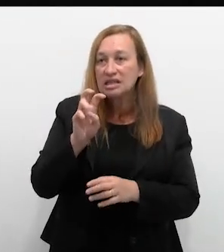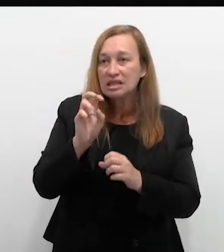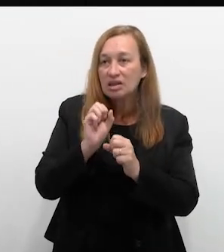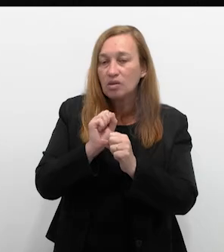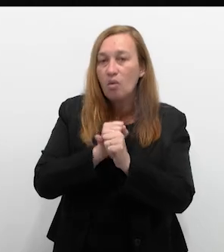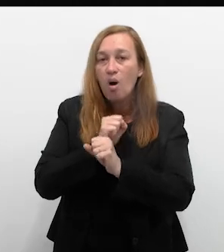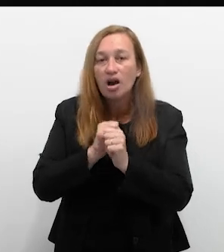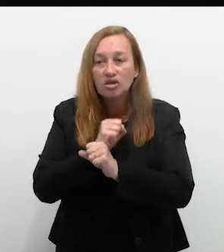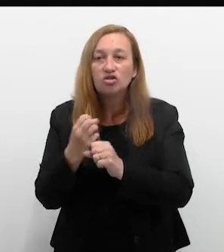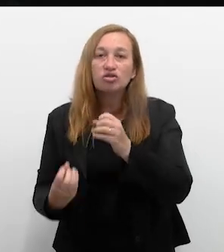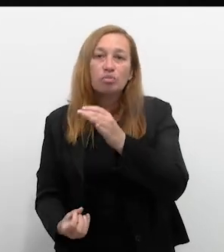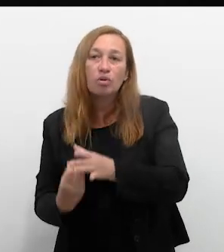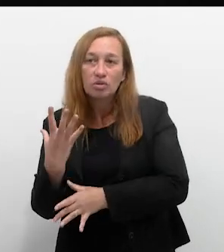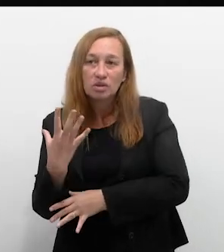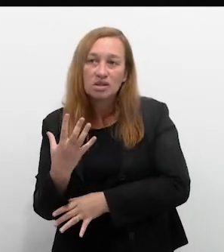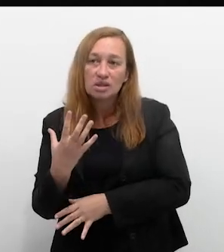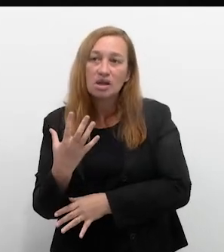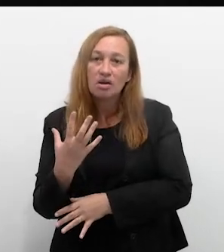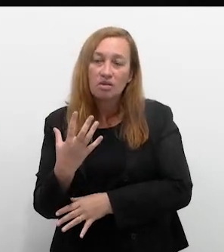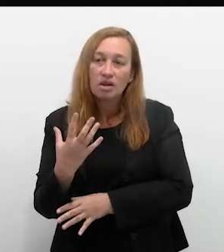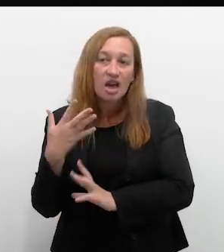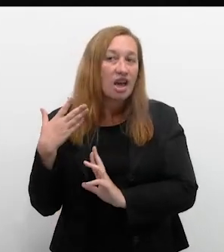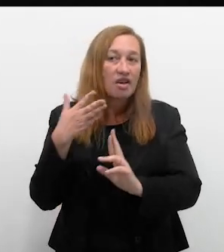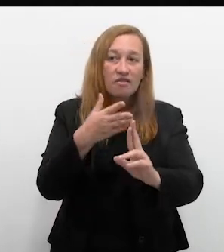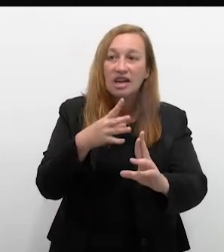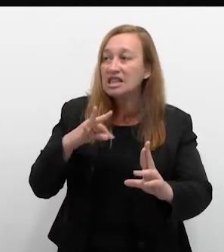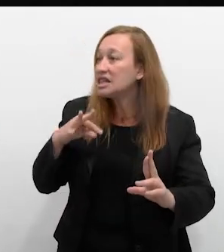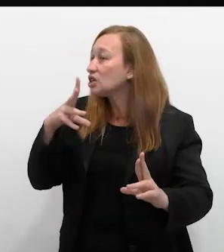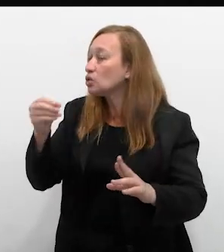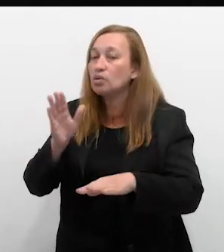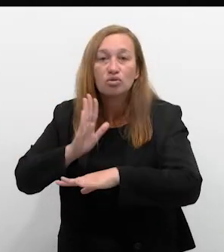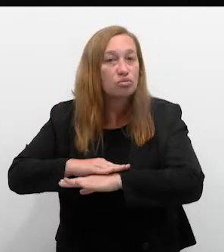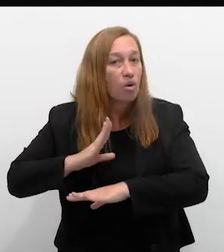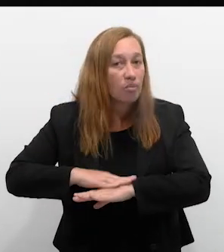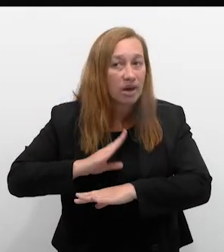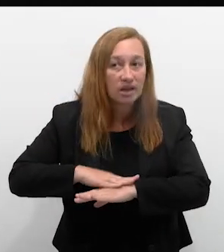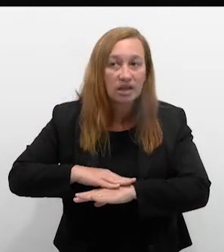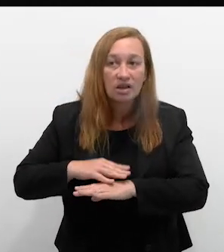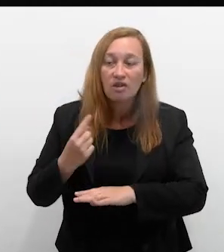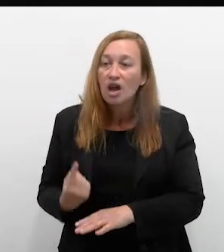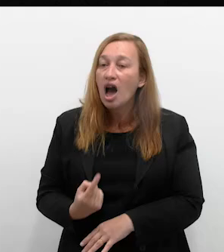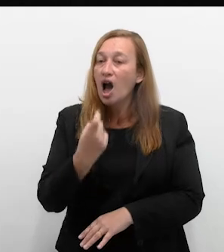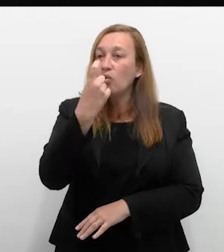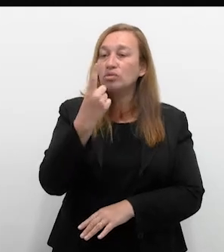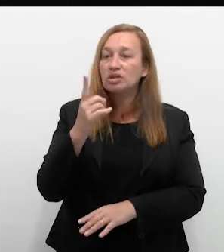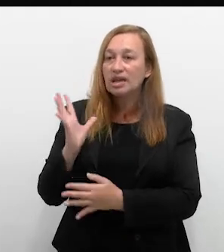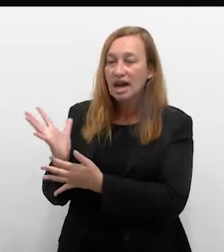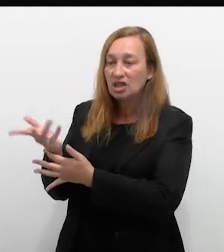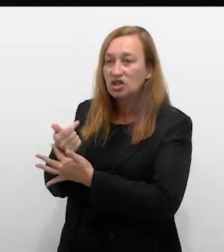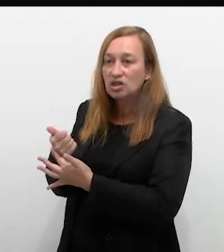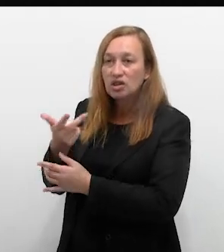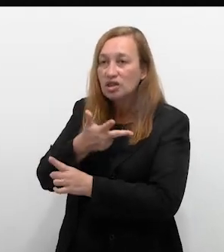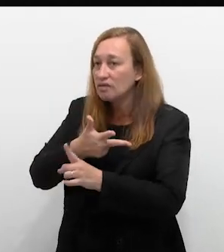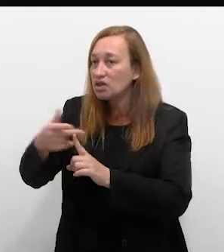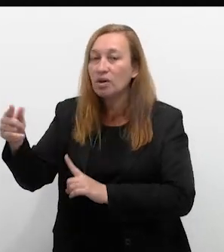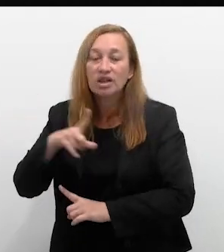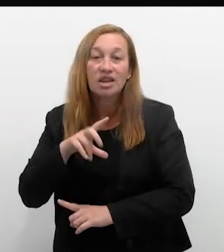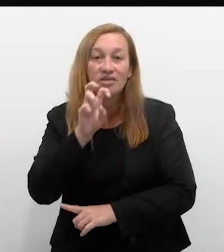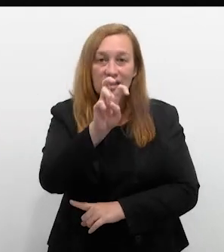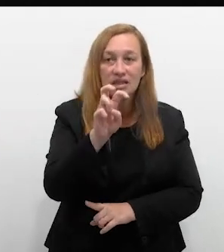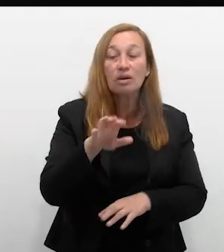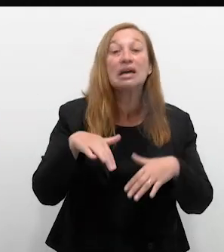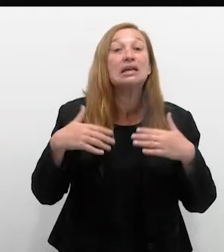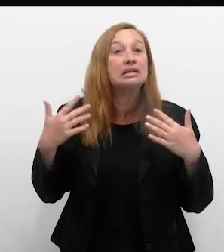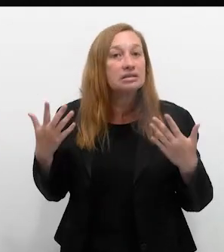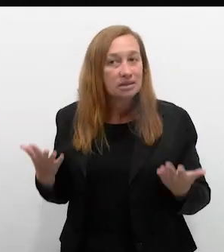né? Ela atravessou 5 décadas de produção, sendo relevante em todas as décadas. E ela foi a única artista que ganhou nas